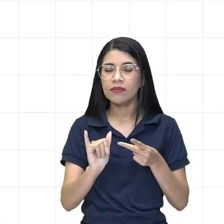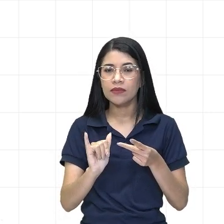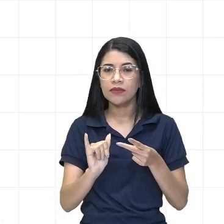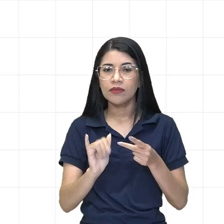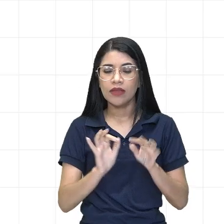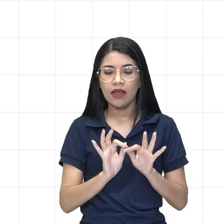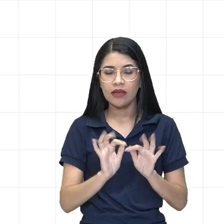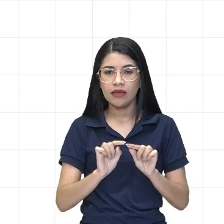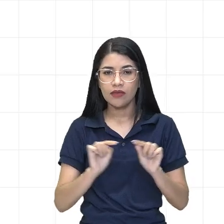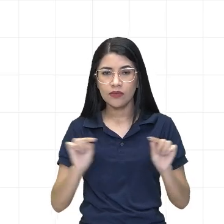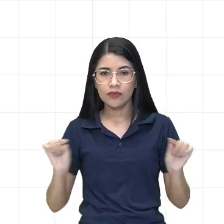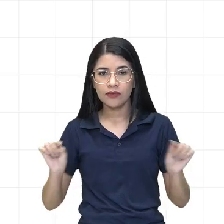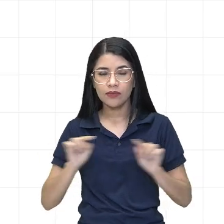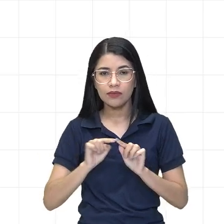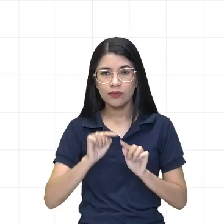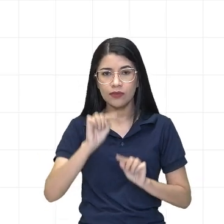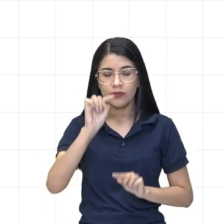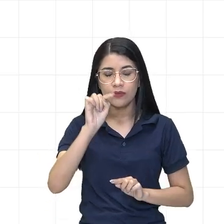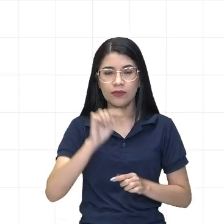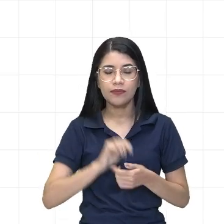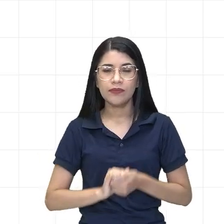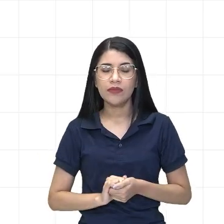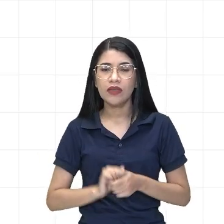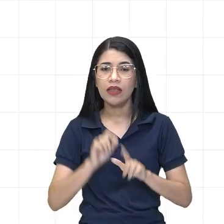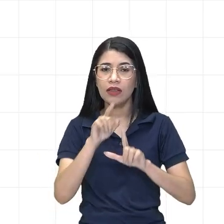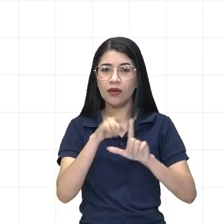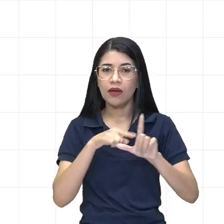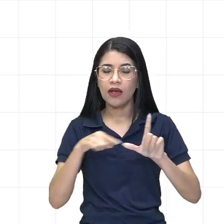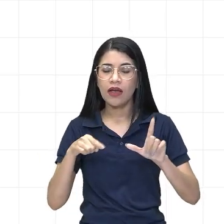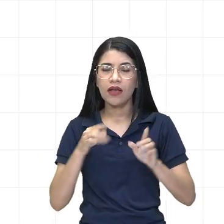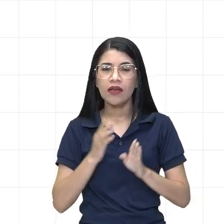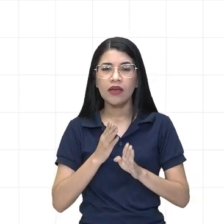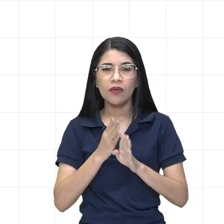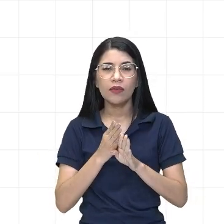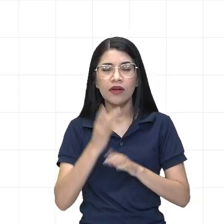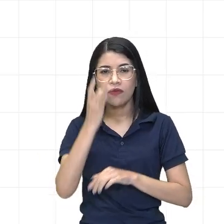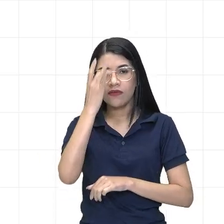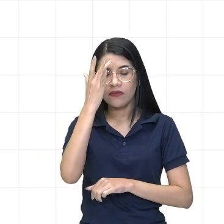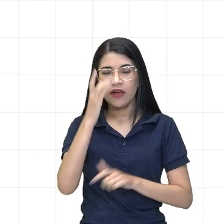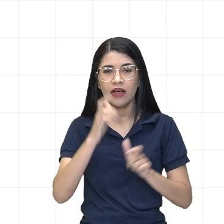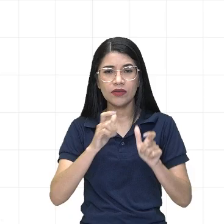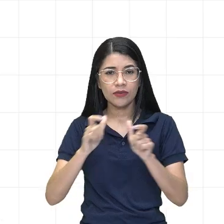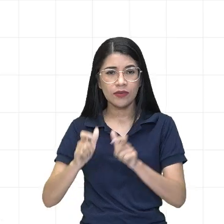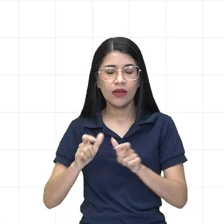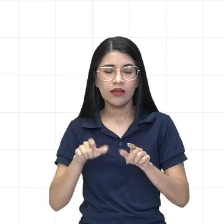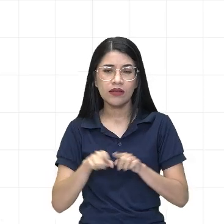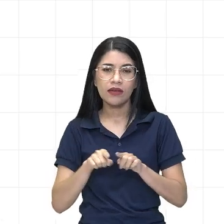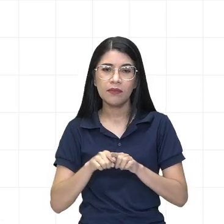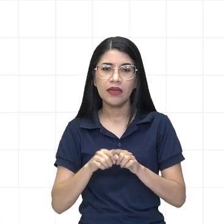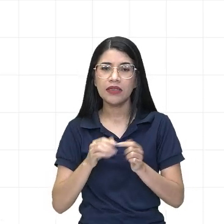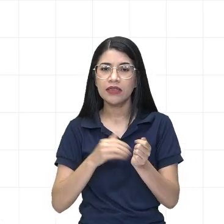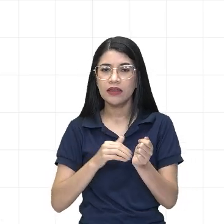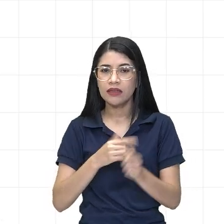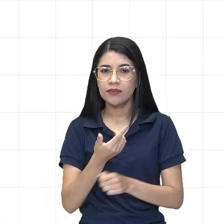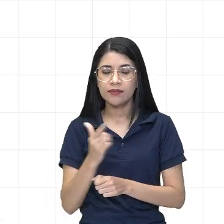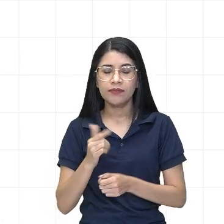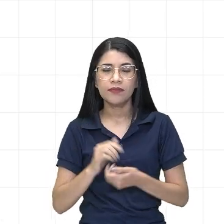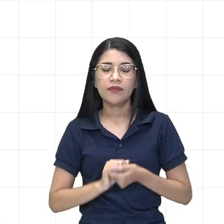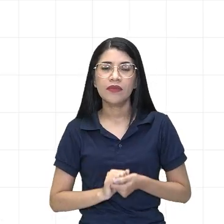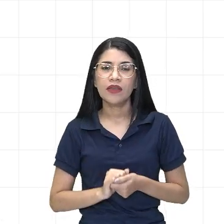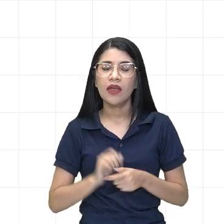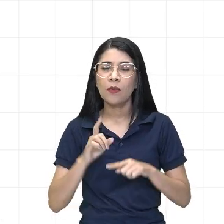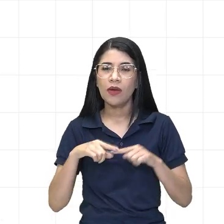y. Com o plano cartesiano, a localização fica fácil, precisa e sem mistério. Uma